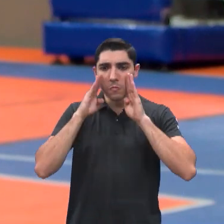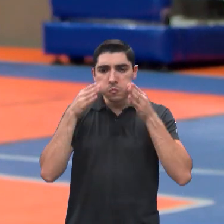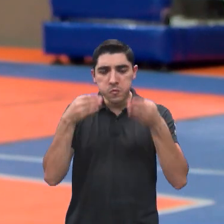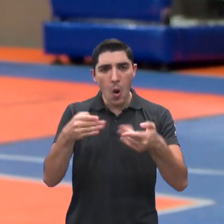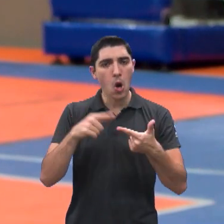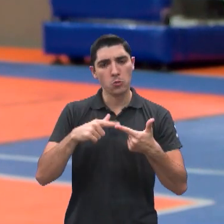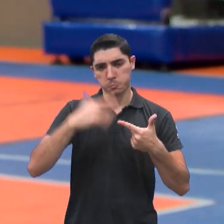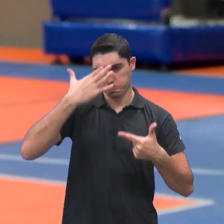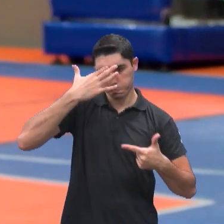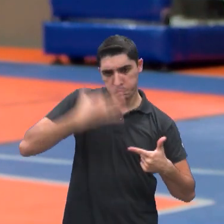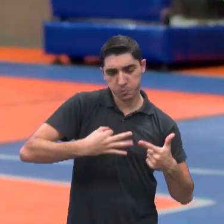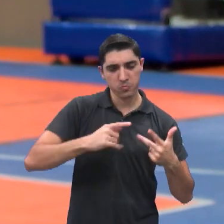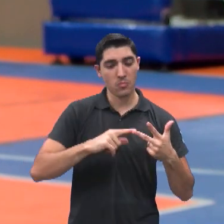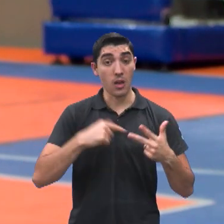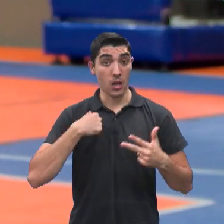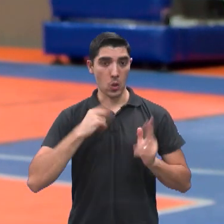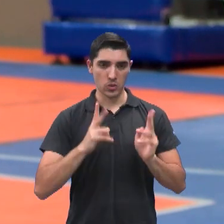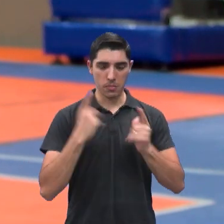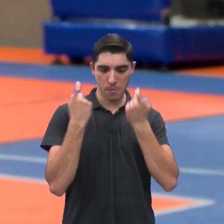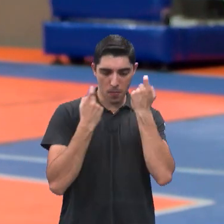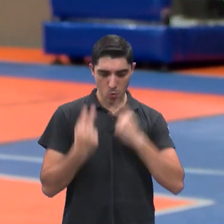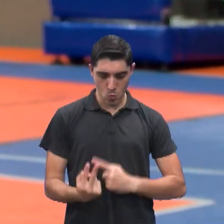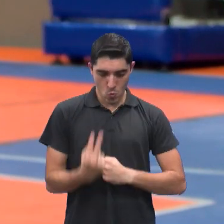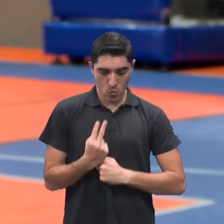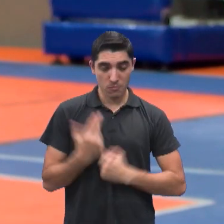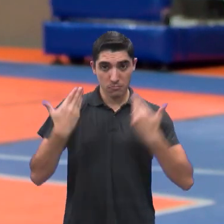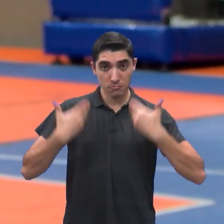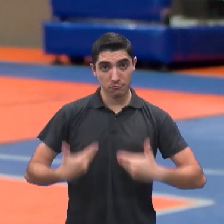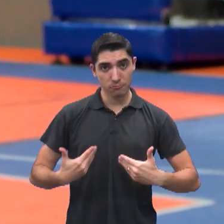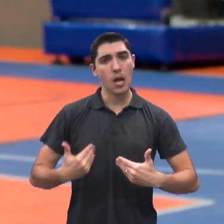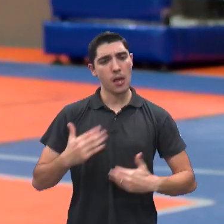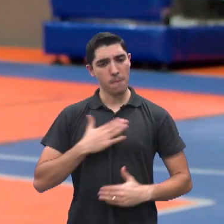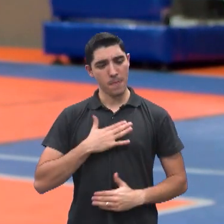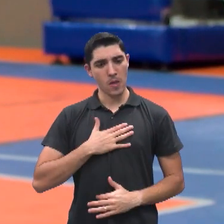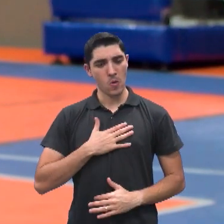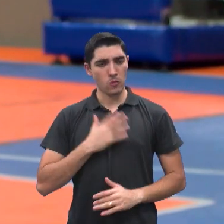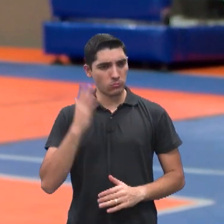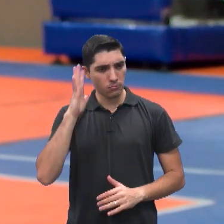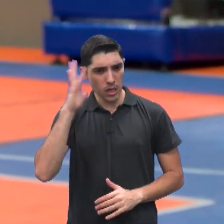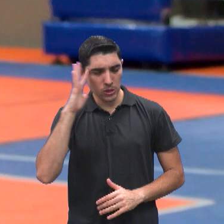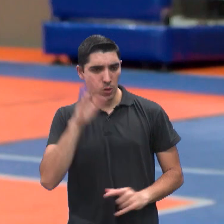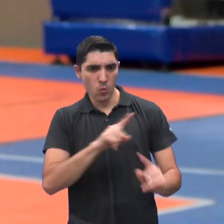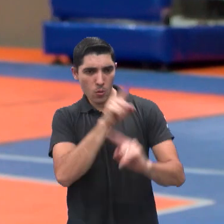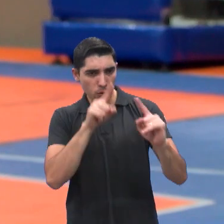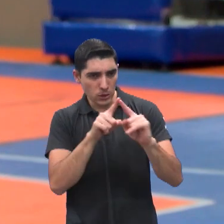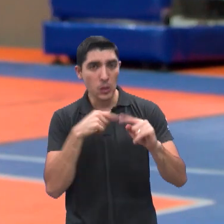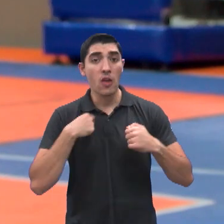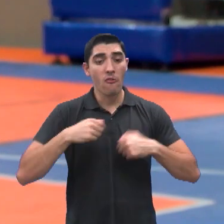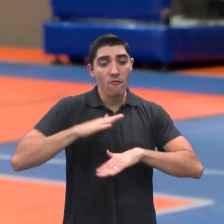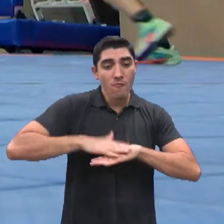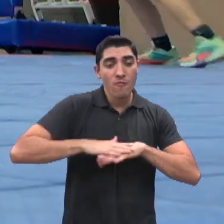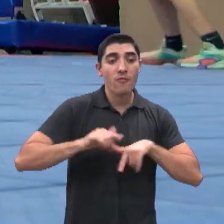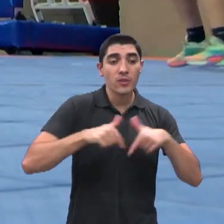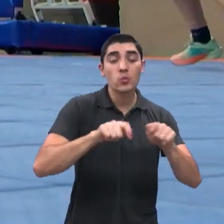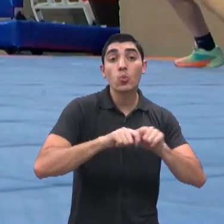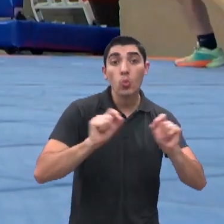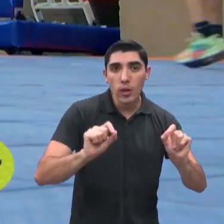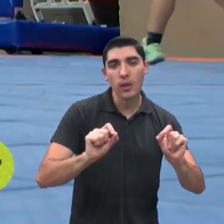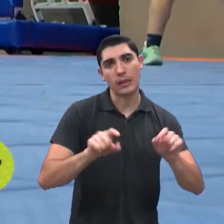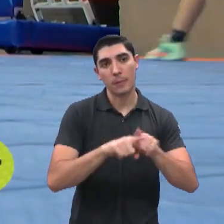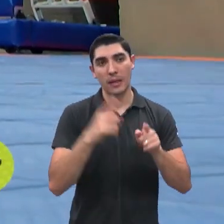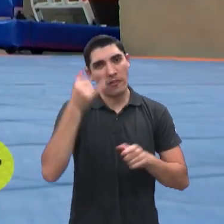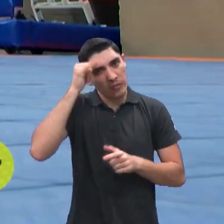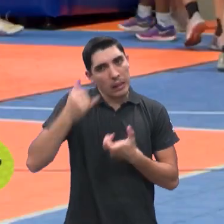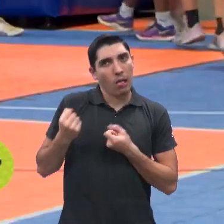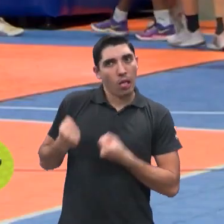mais, focar em mim, focar no que eu tenho que fazer e não me sobrecarregar tanto. Além das